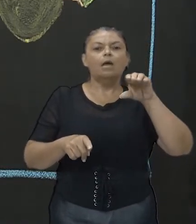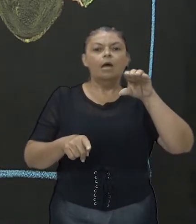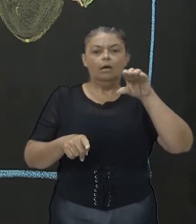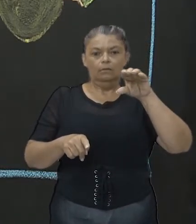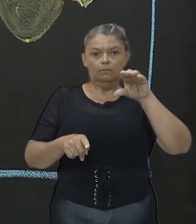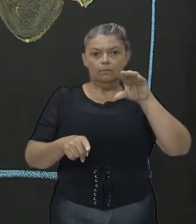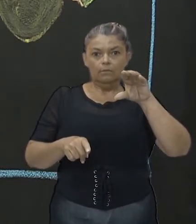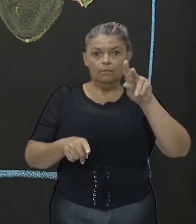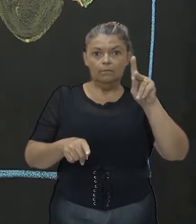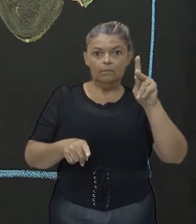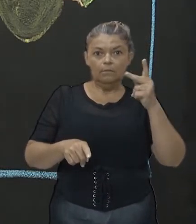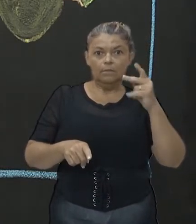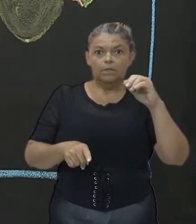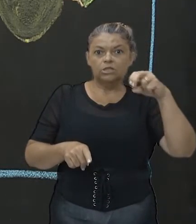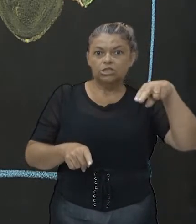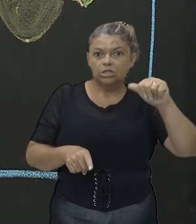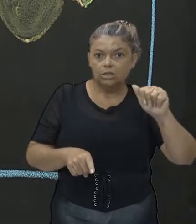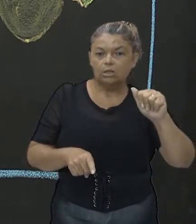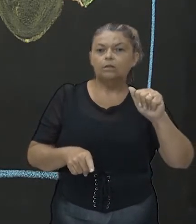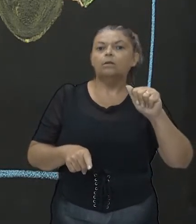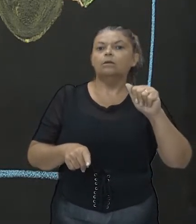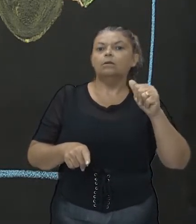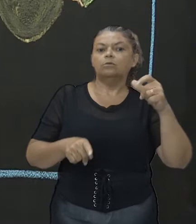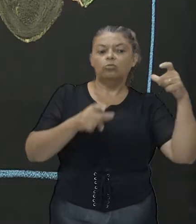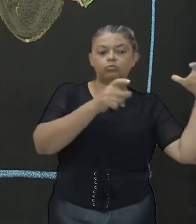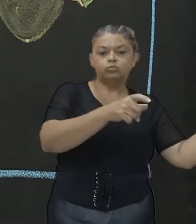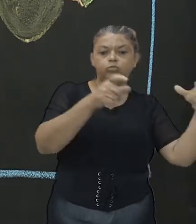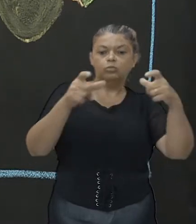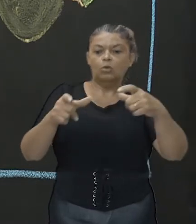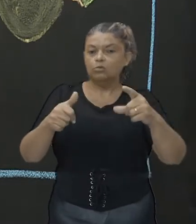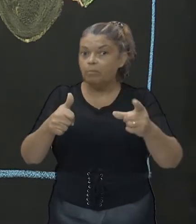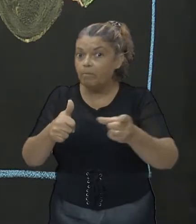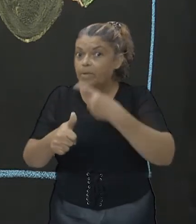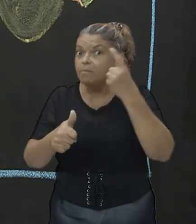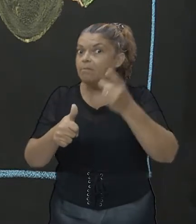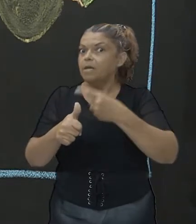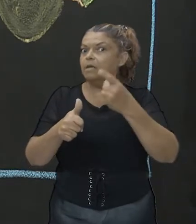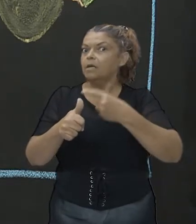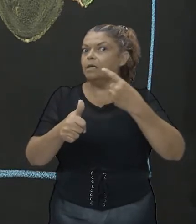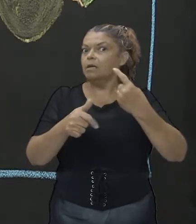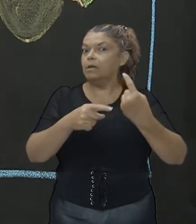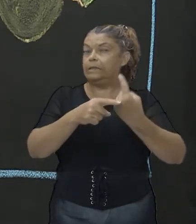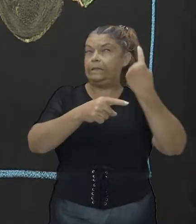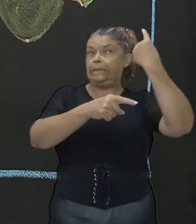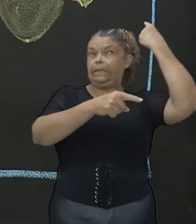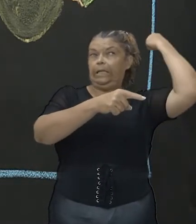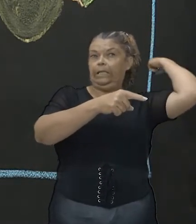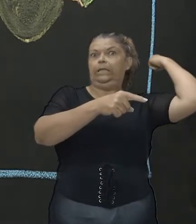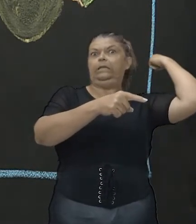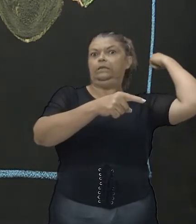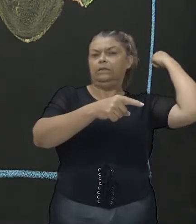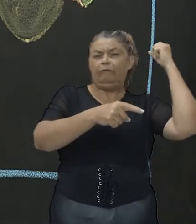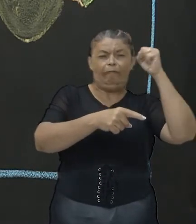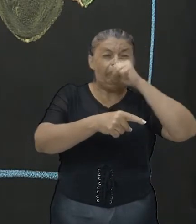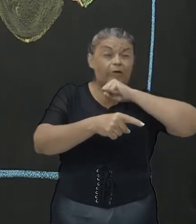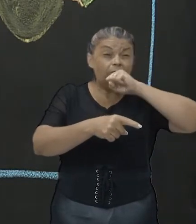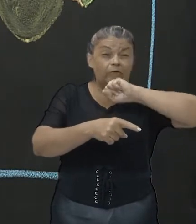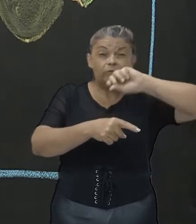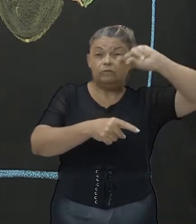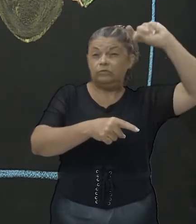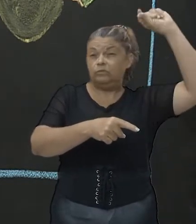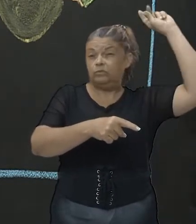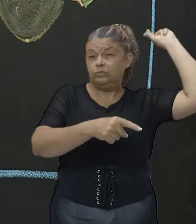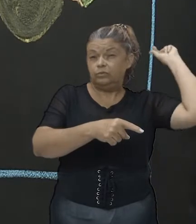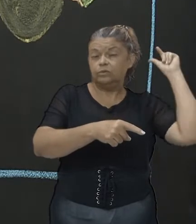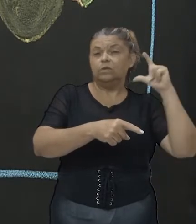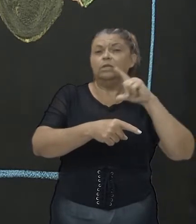humanidade. Se a gente pensar que os primeiros agrupamentos humanos, depois daquele momento de nomadismo, entrando num processo de